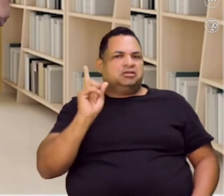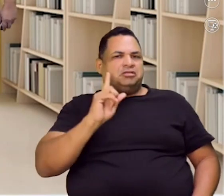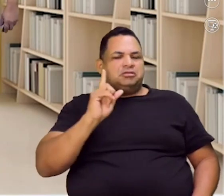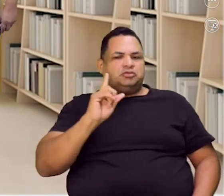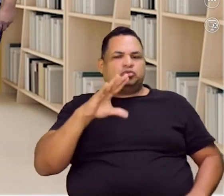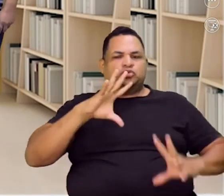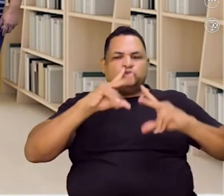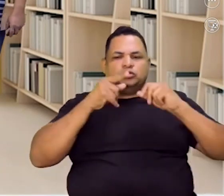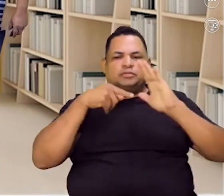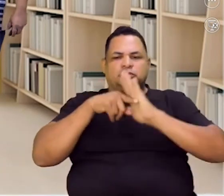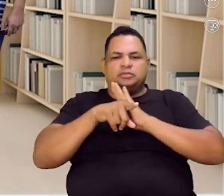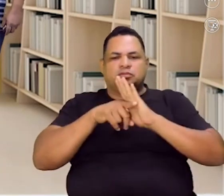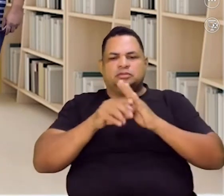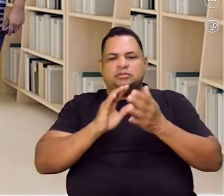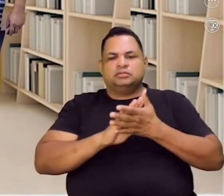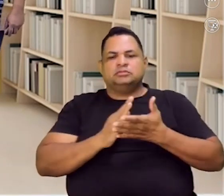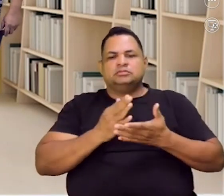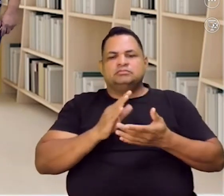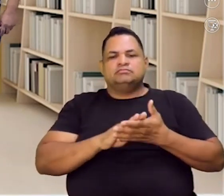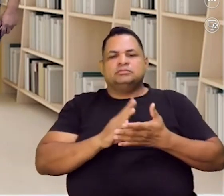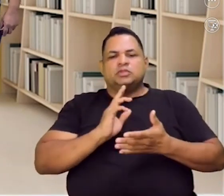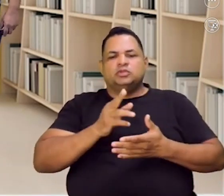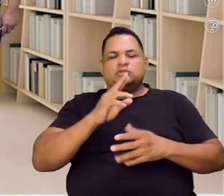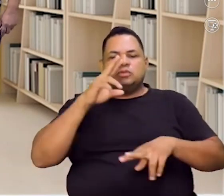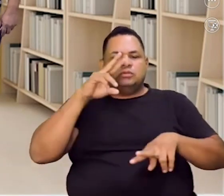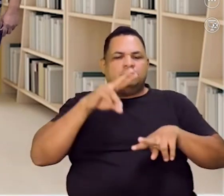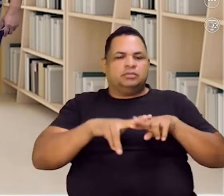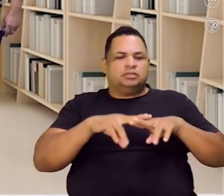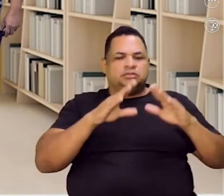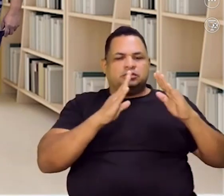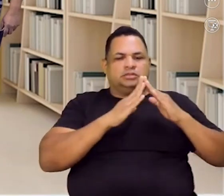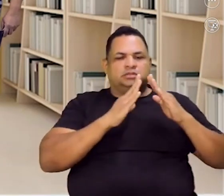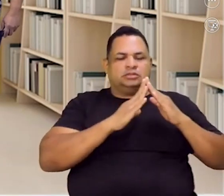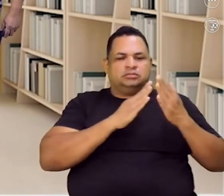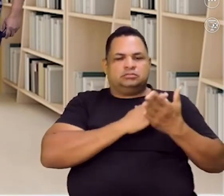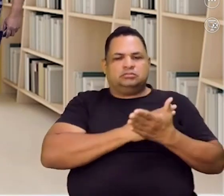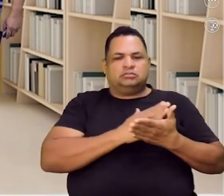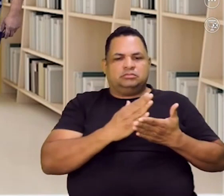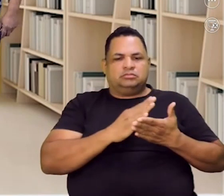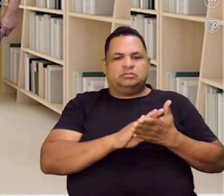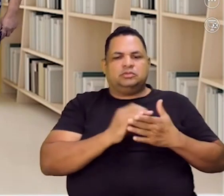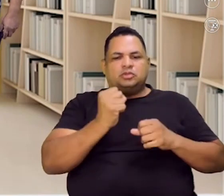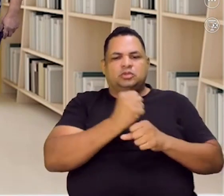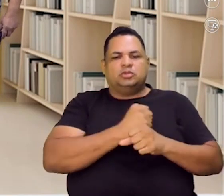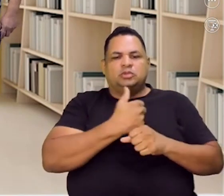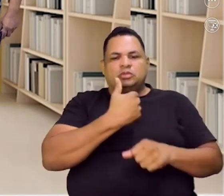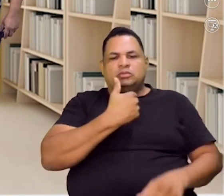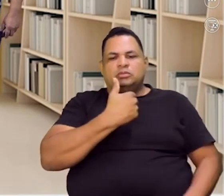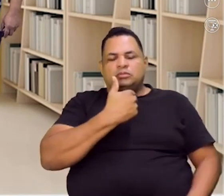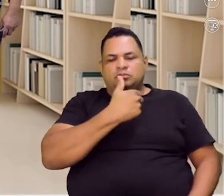falei. E permaneceu confinado em prisão domiciliar a partir de